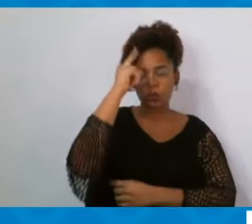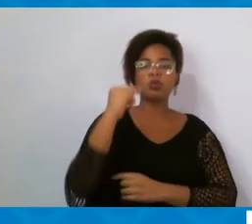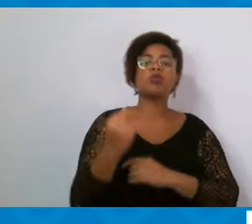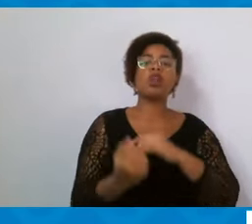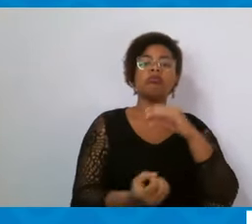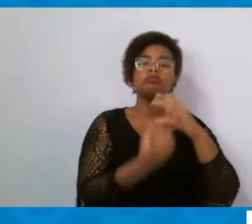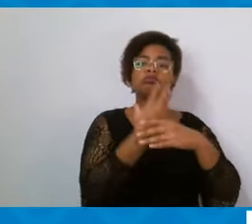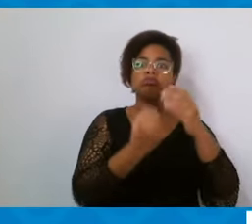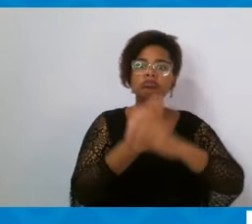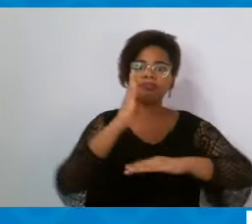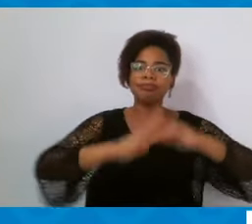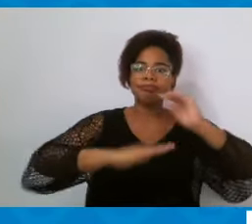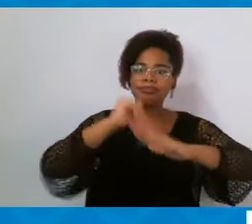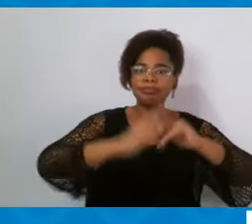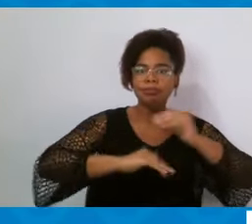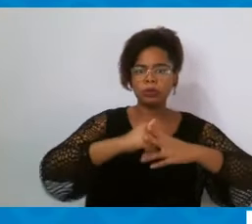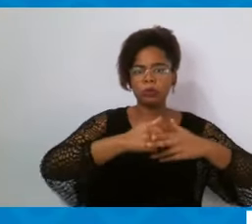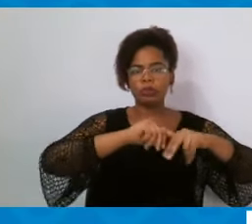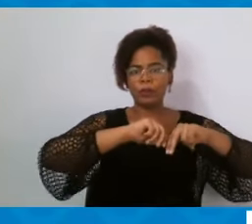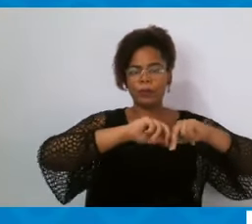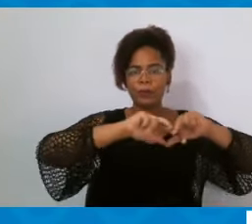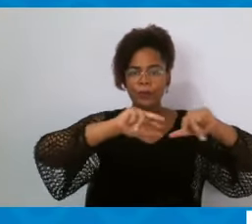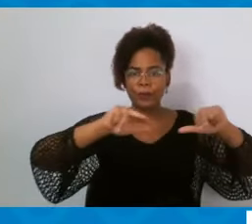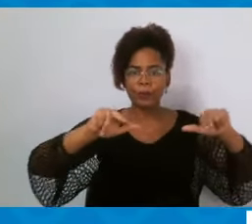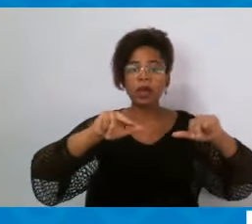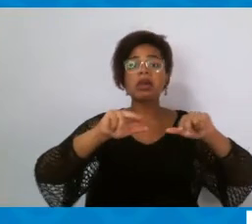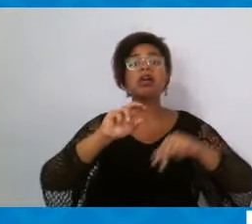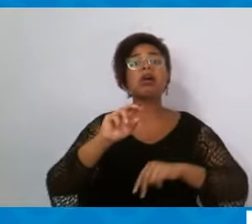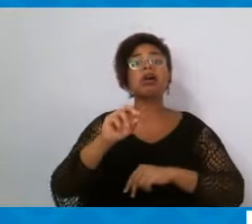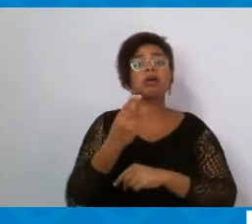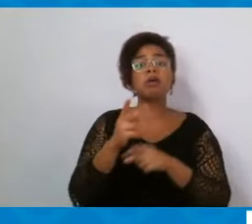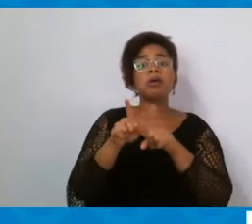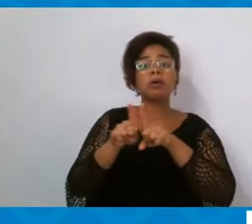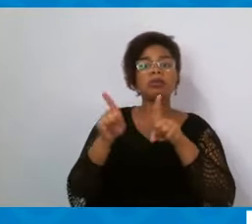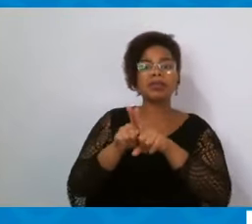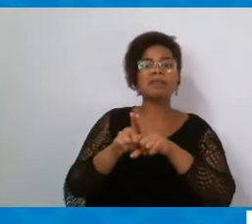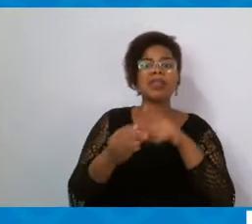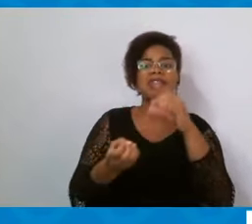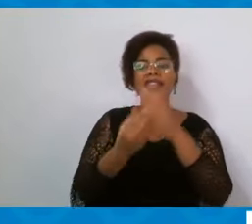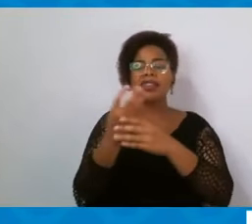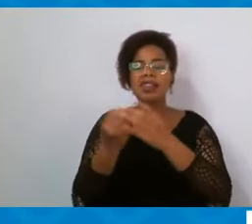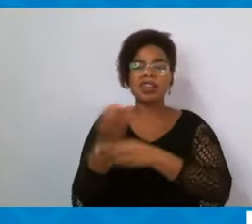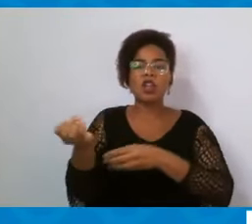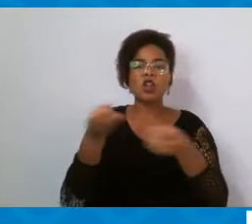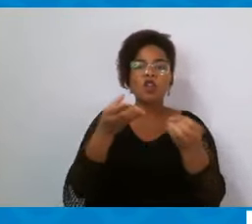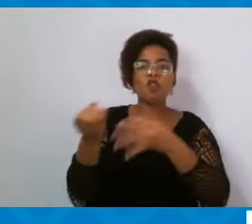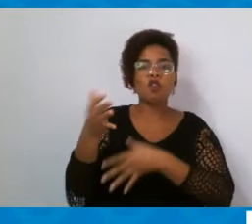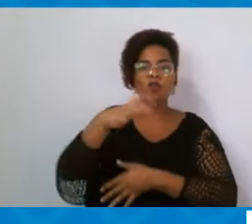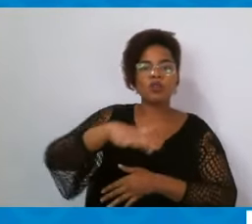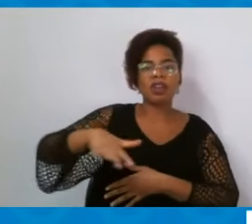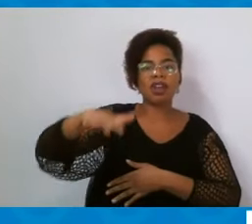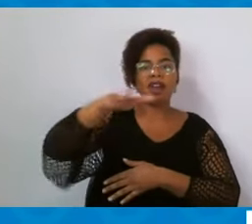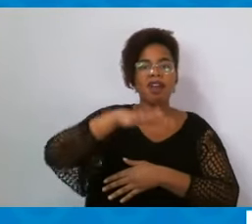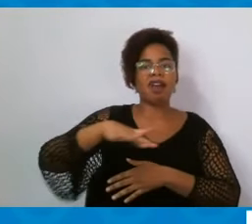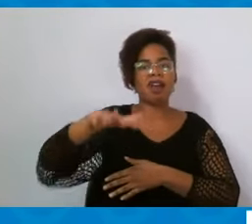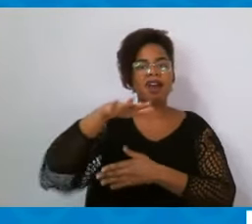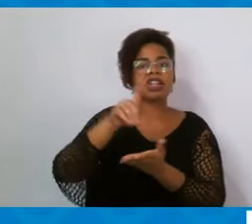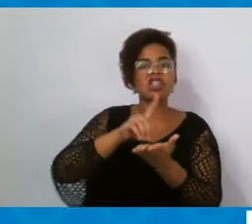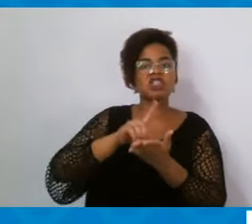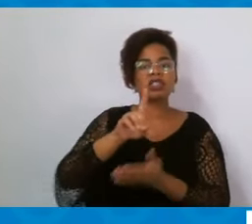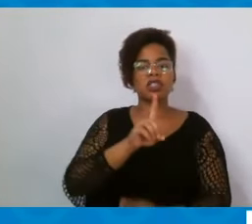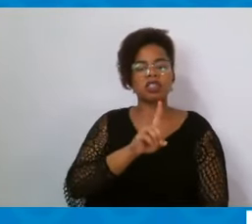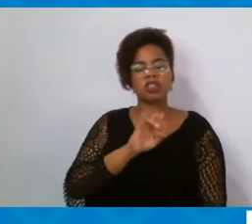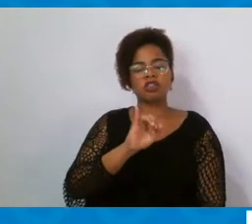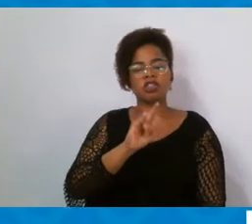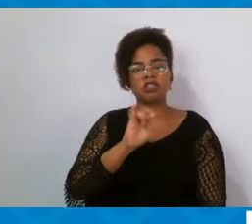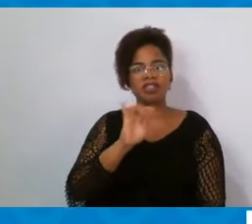coisas, ou, mais especificamente, cultura de fabricação digital. Aí eu vou requerer os equipamentos digitais